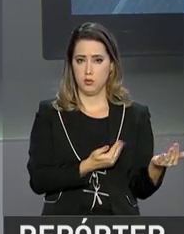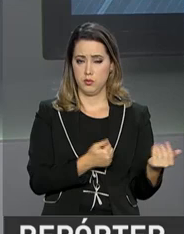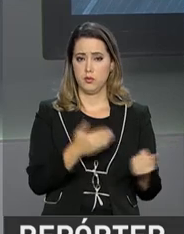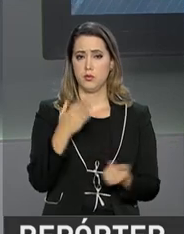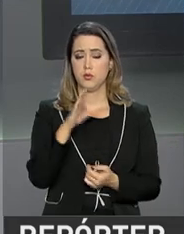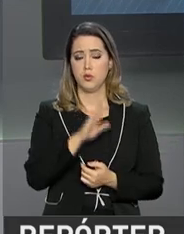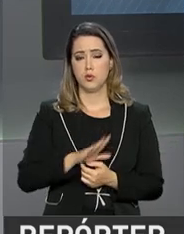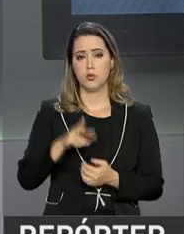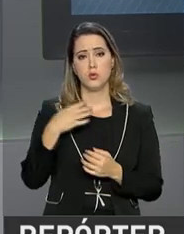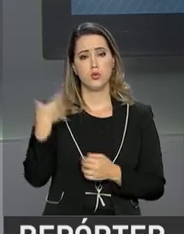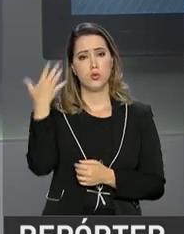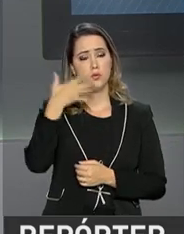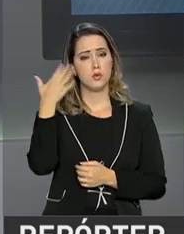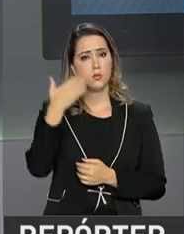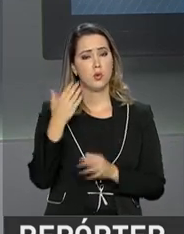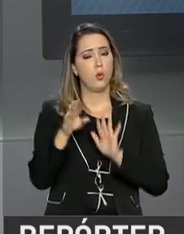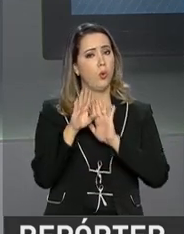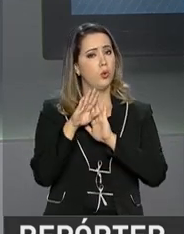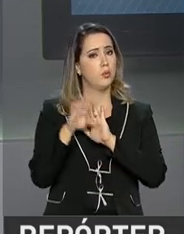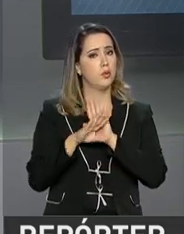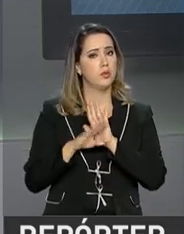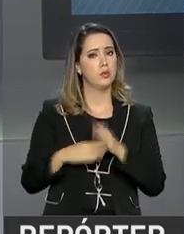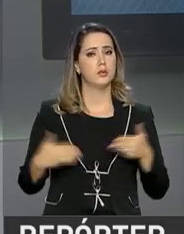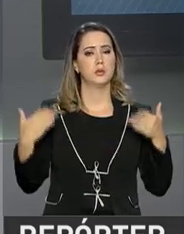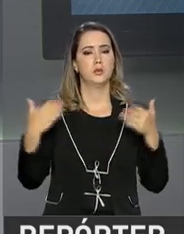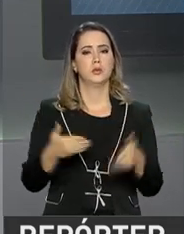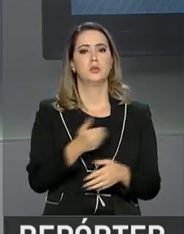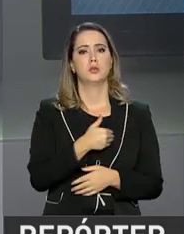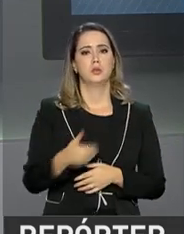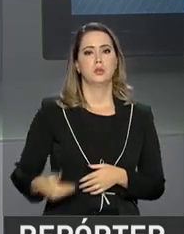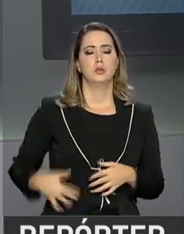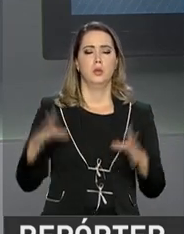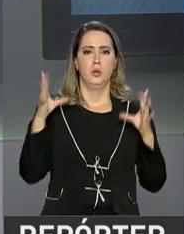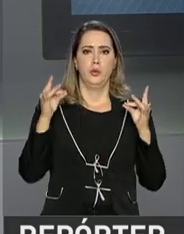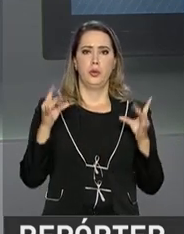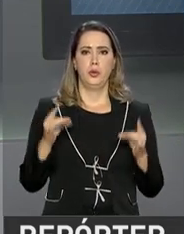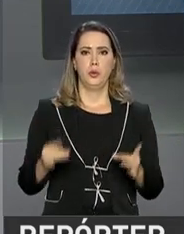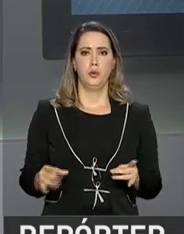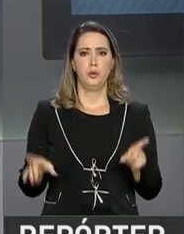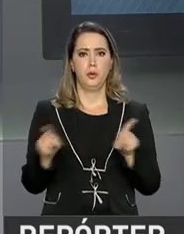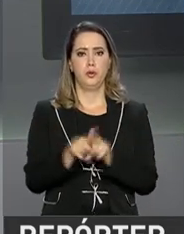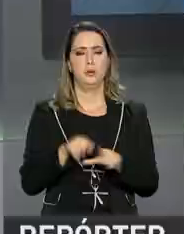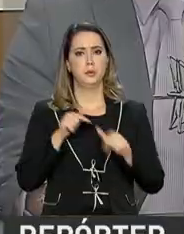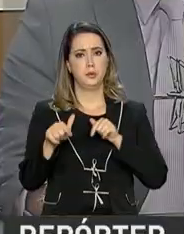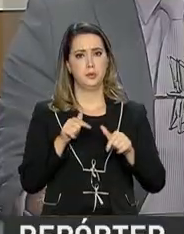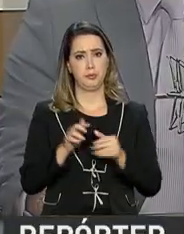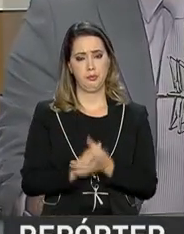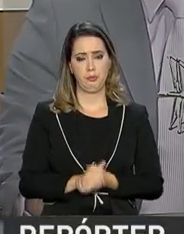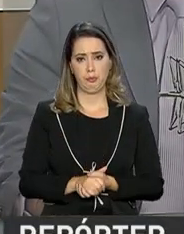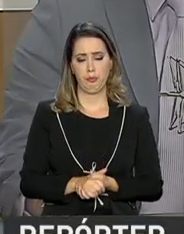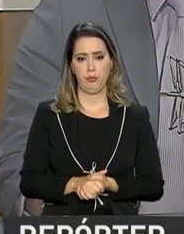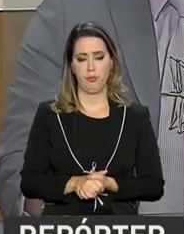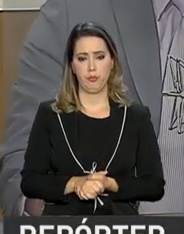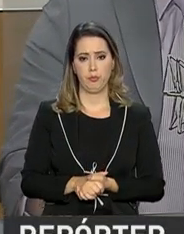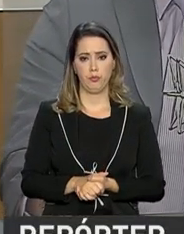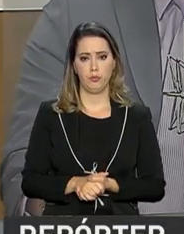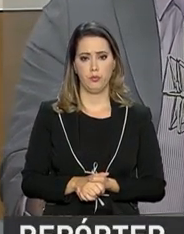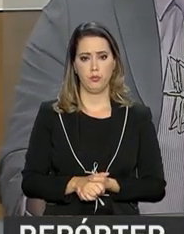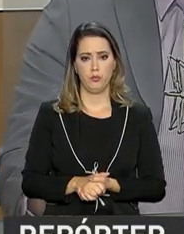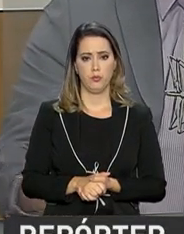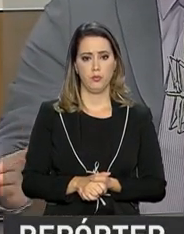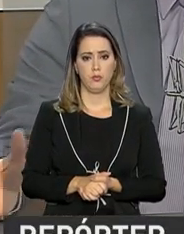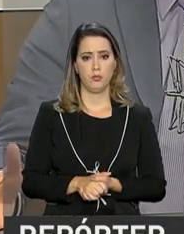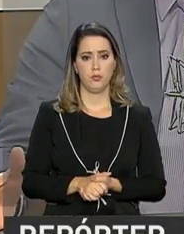filho esteve no programa por dentro do governo e detalhou algumas dessas ações segundo o